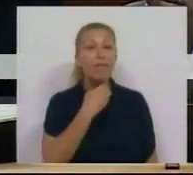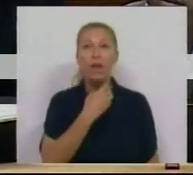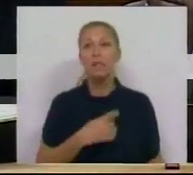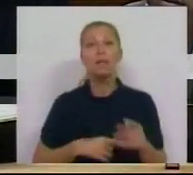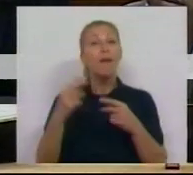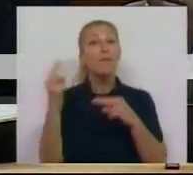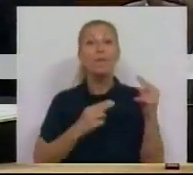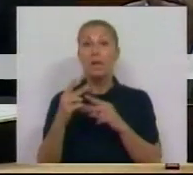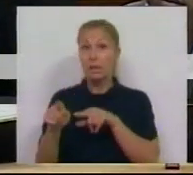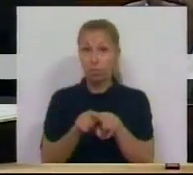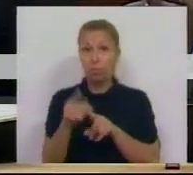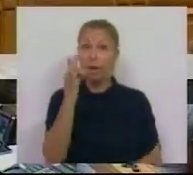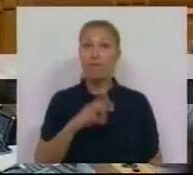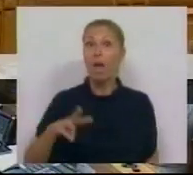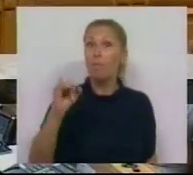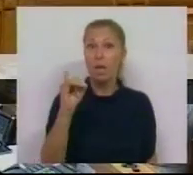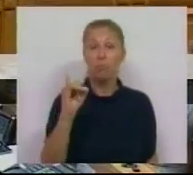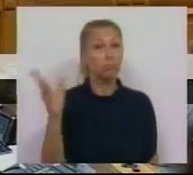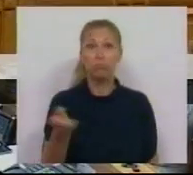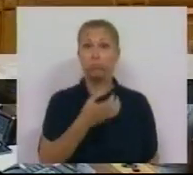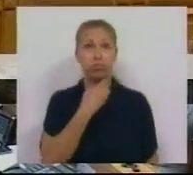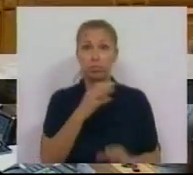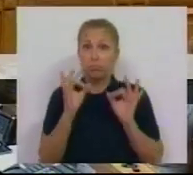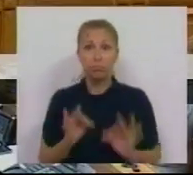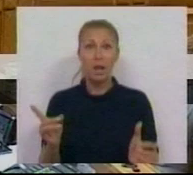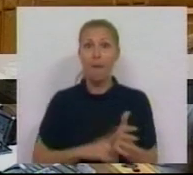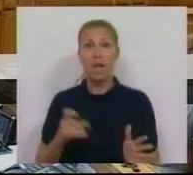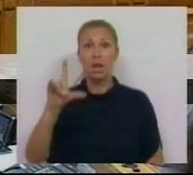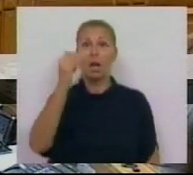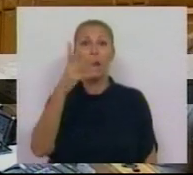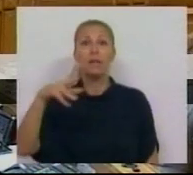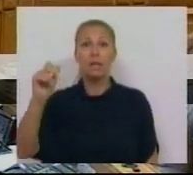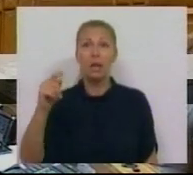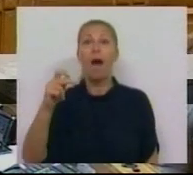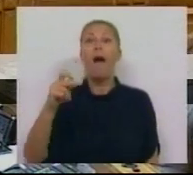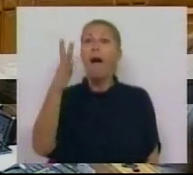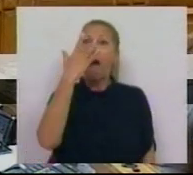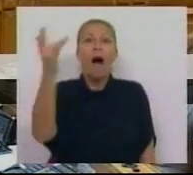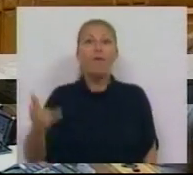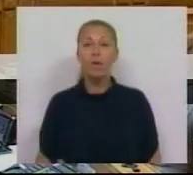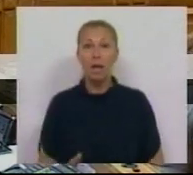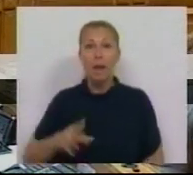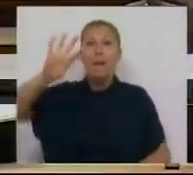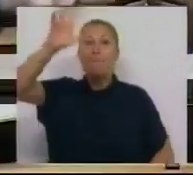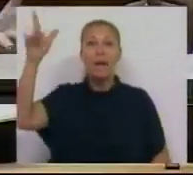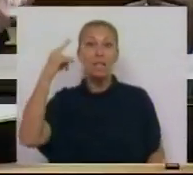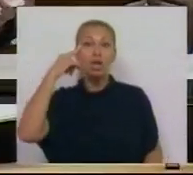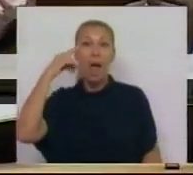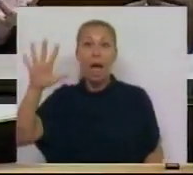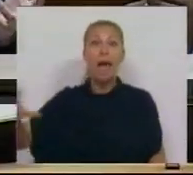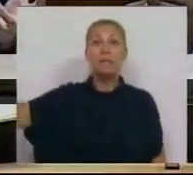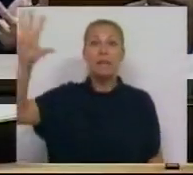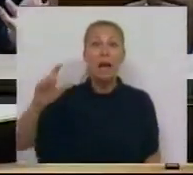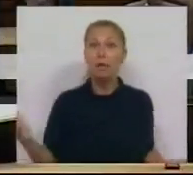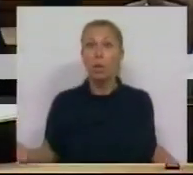do FMI que faliram na América Latina, que faliram em África, que faliram na maior parte dos países asiáticos e que a União Europeia recuperou como se